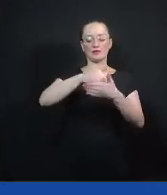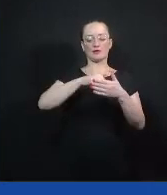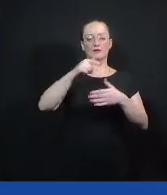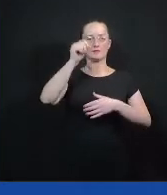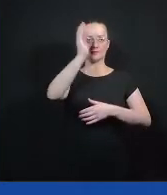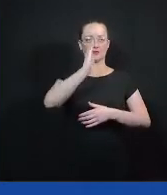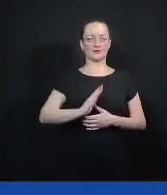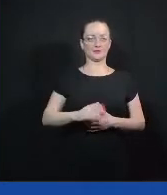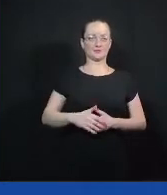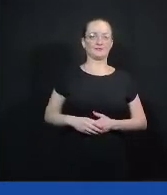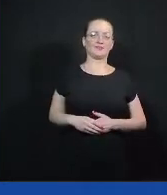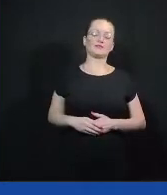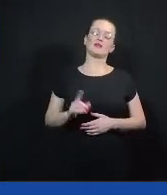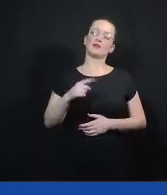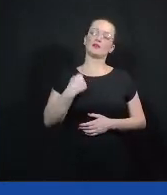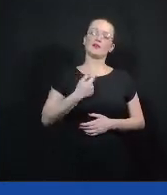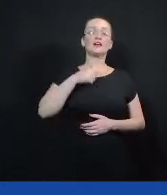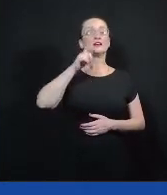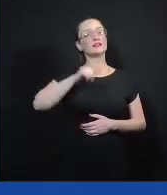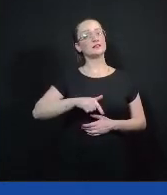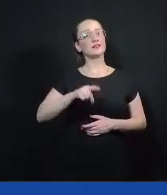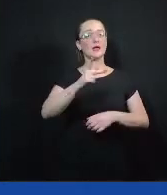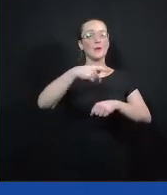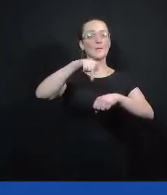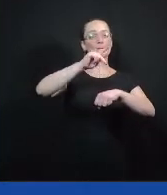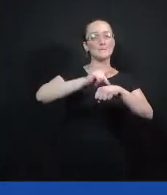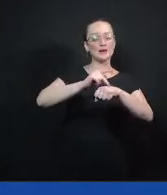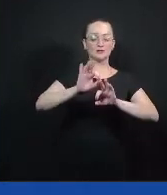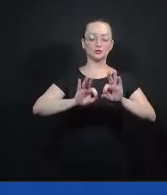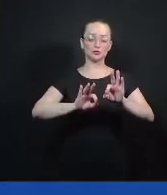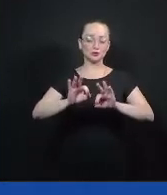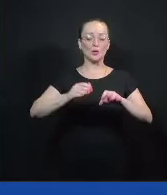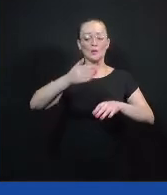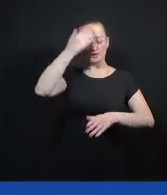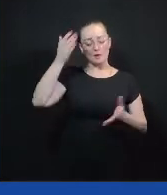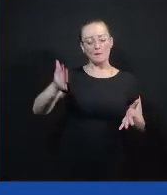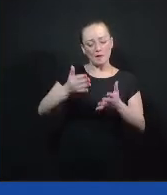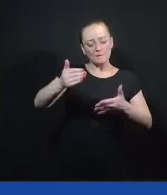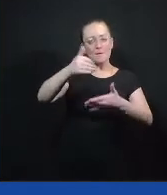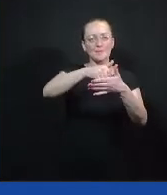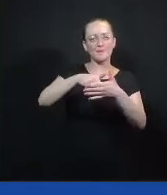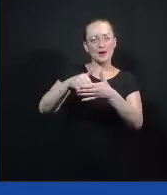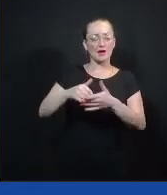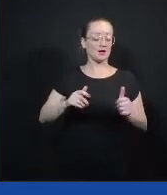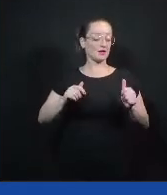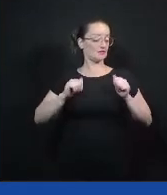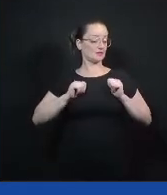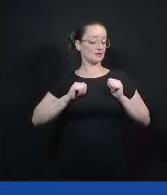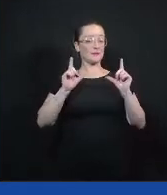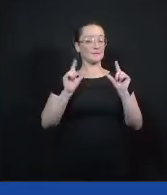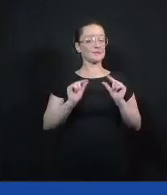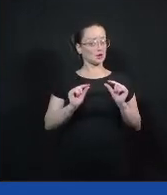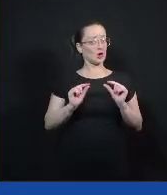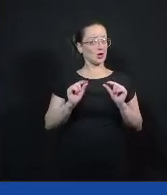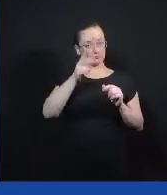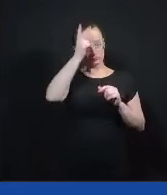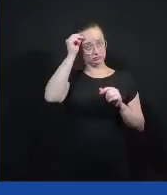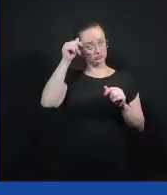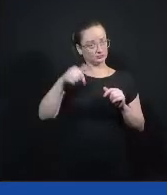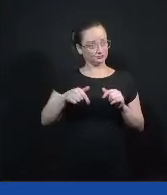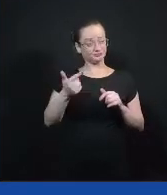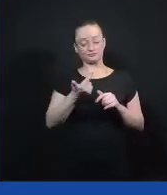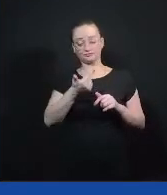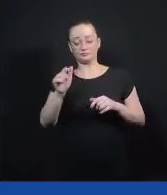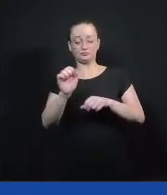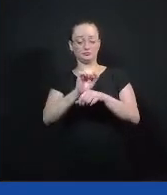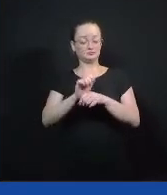né? Somos um país que mobiliza as pessoas para votar, a abstenção nas eleições municipais é a menor se comparada com os outros